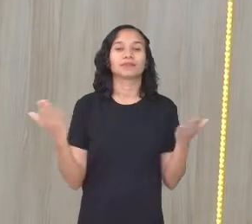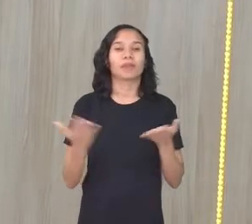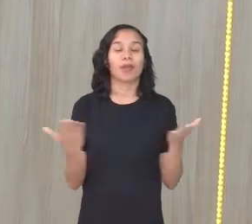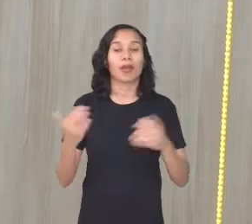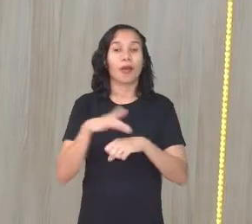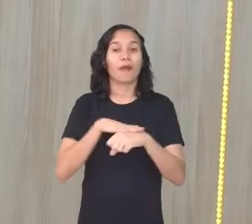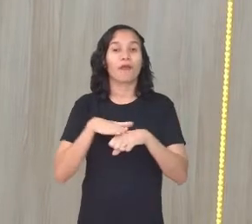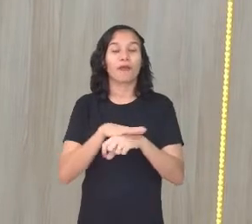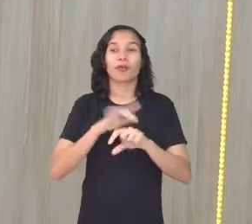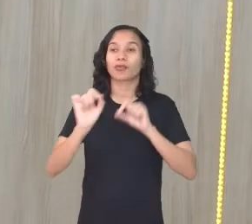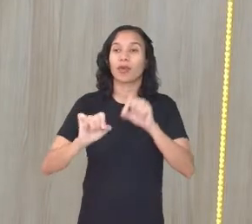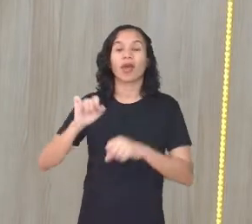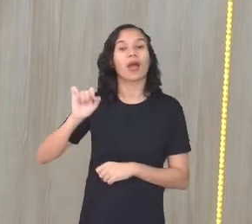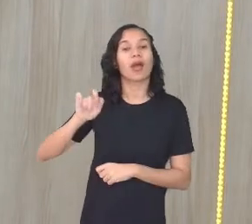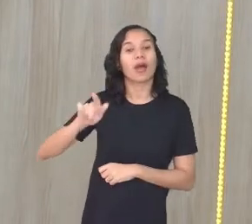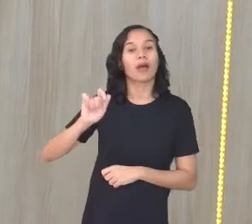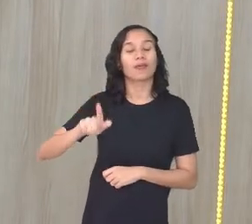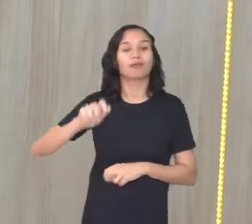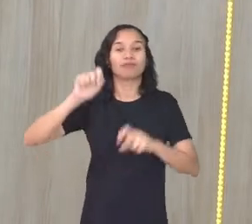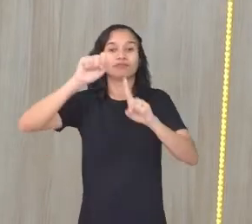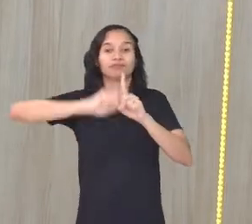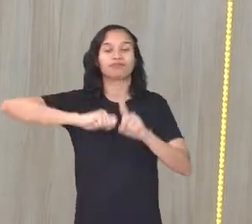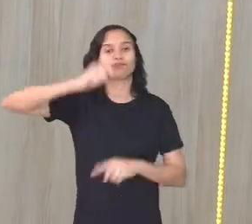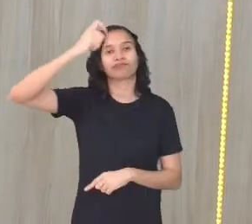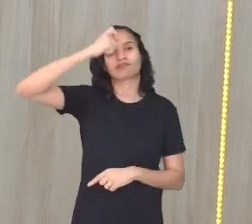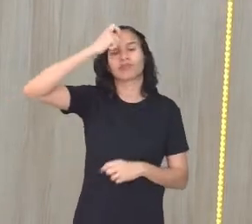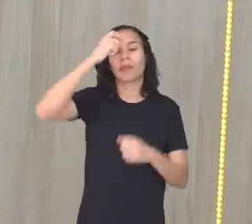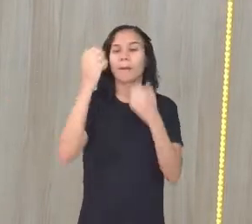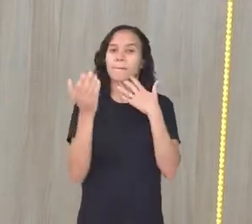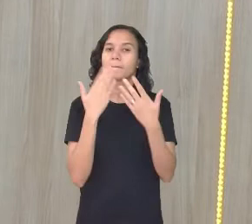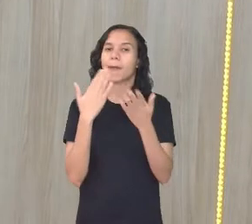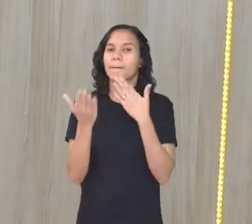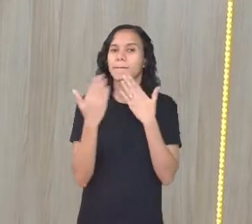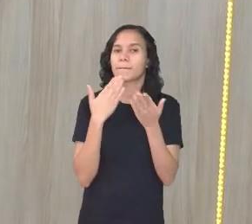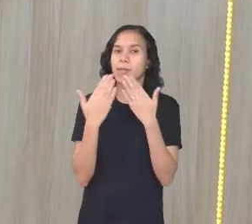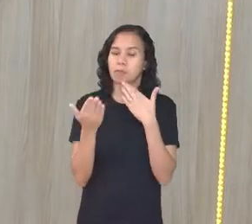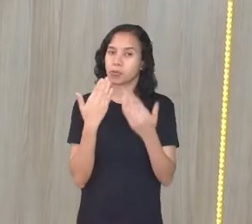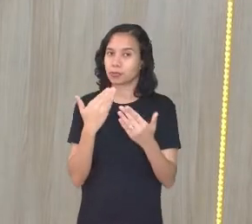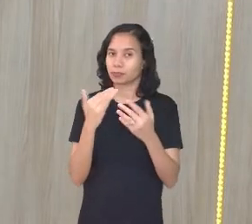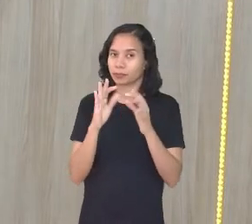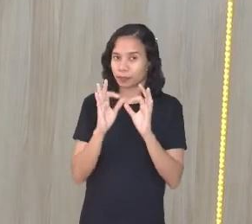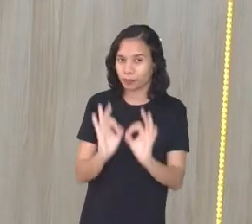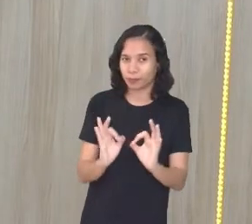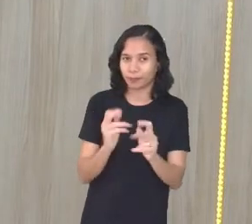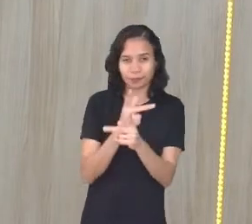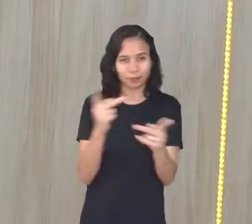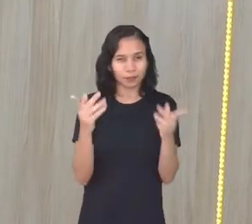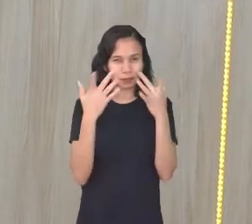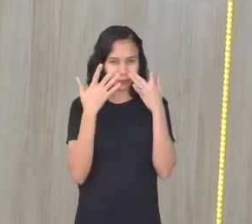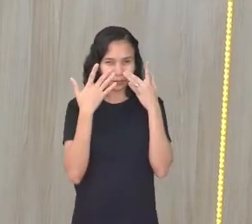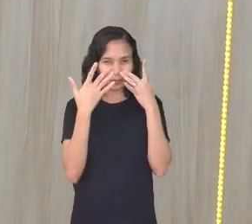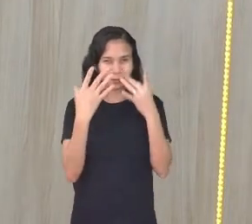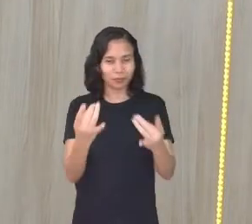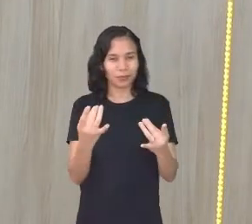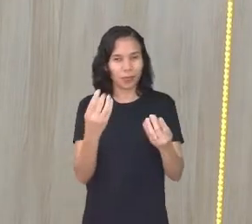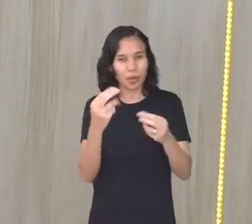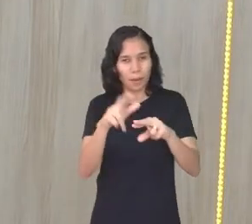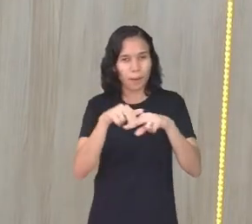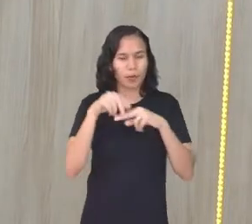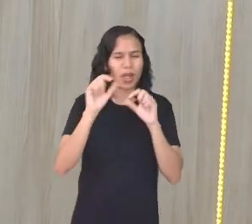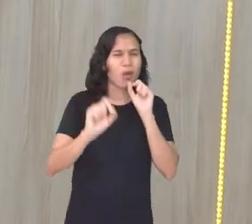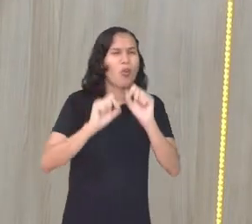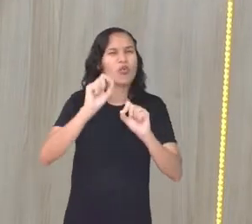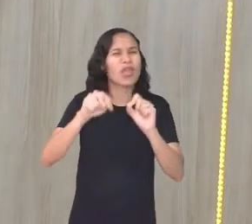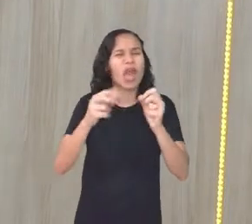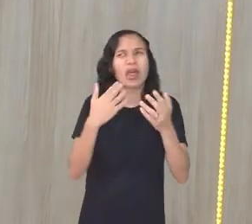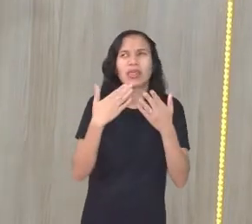falar de agosto, de conscientização. Vamos debater, tá? E aí vocês prestem bastante atenção, porque o que é